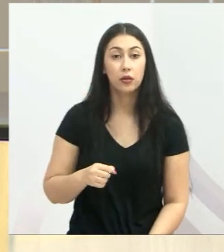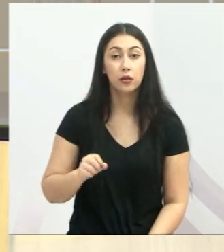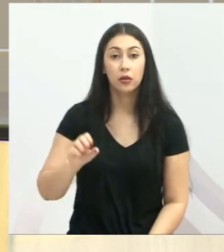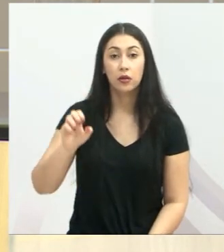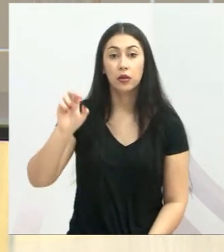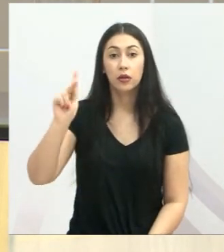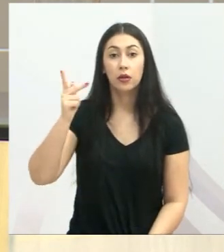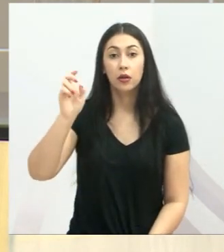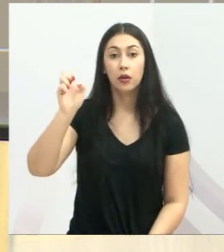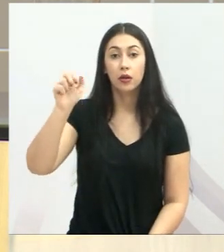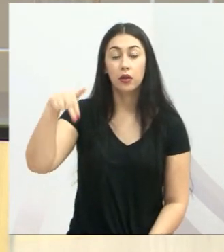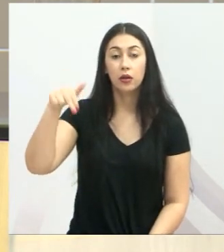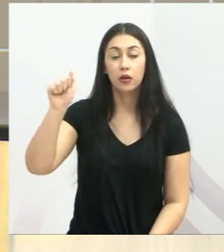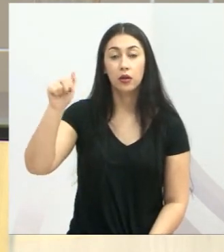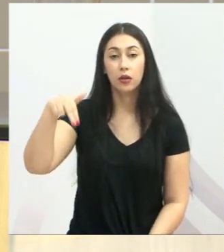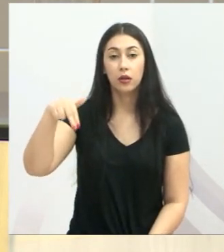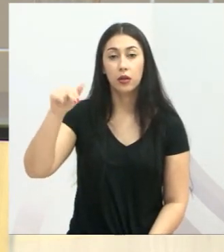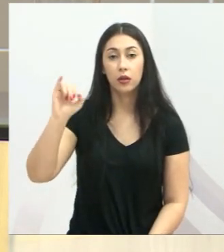Hernani Barreto.